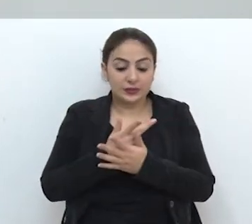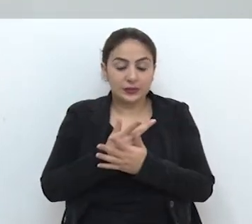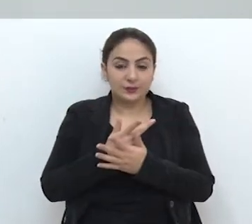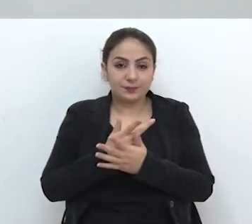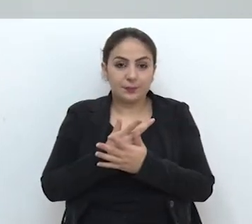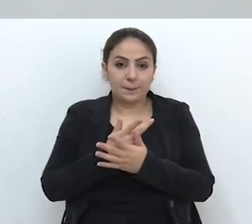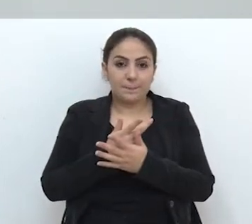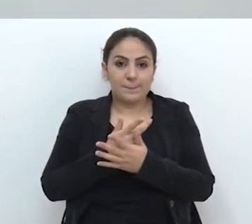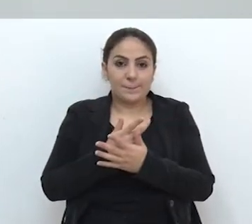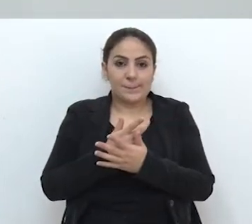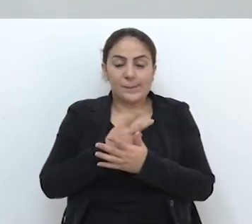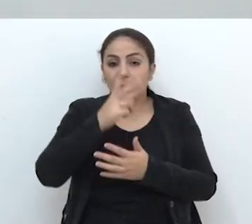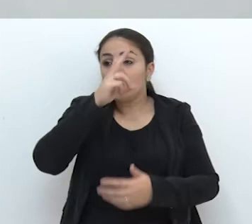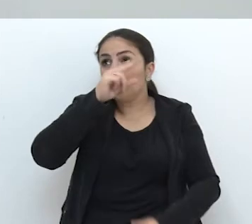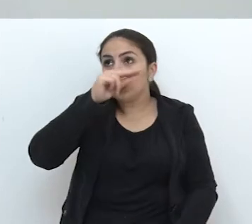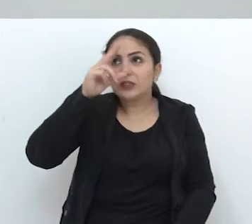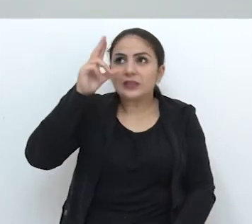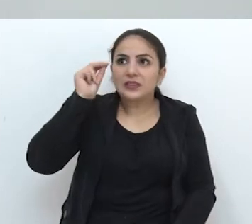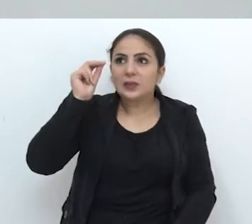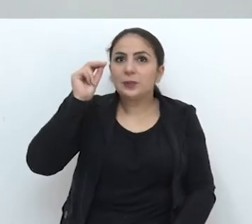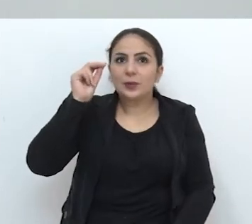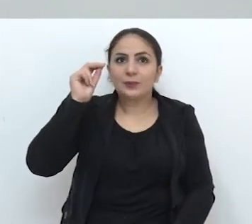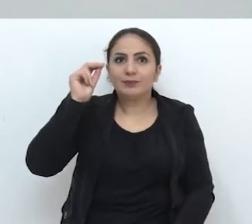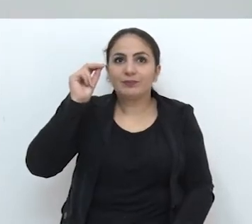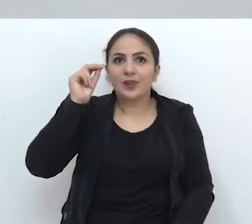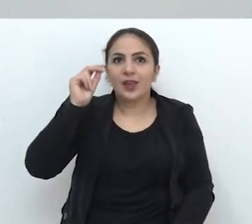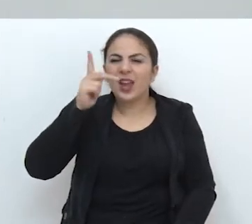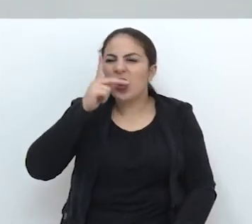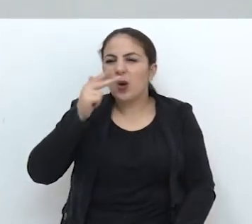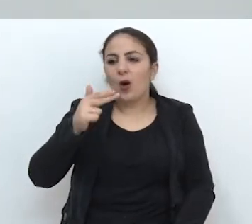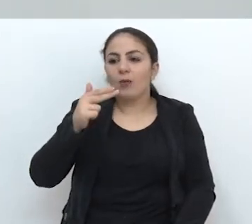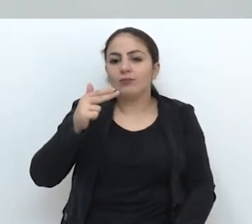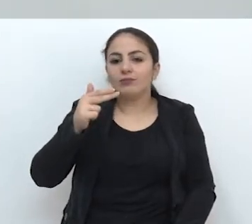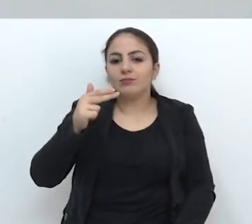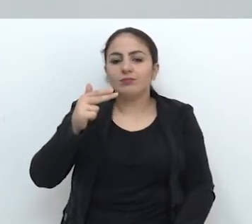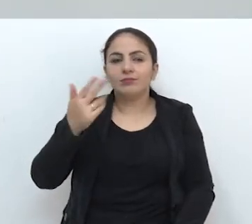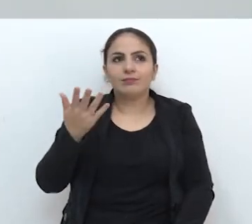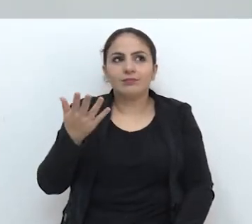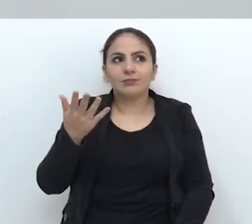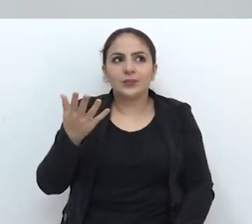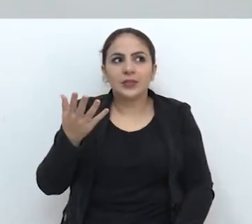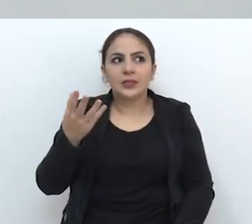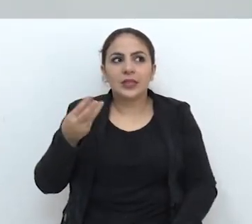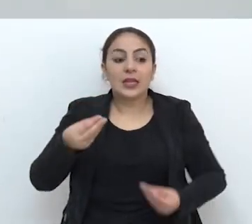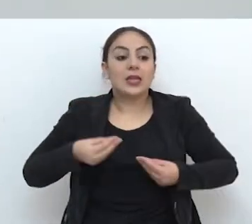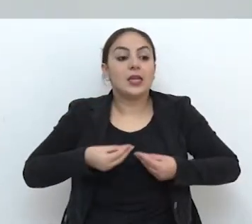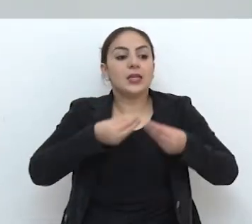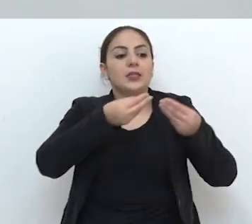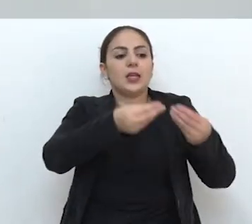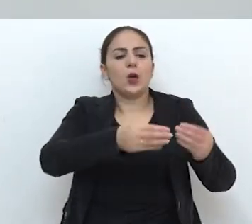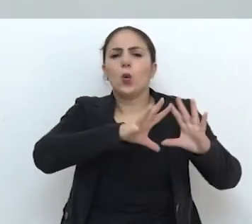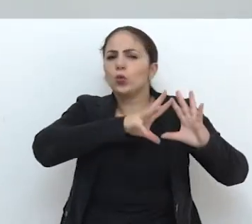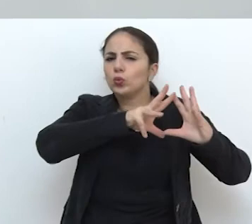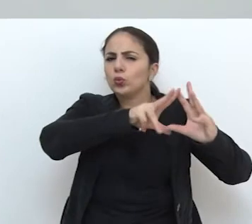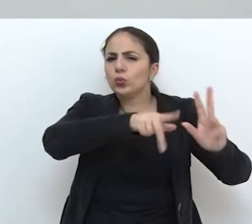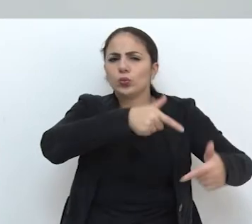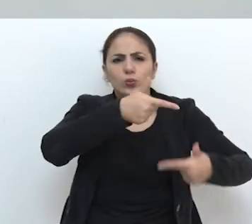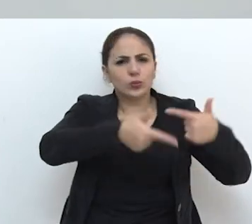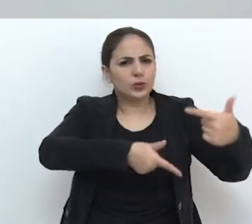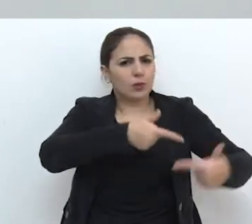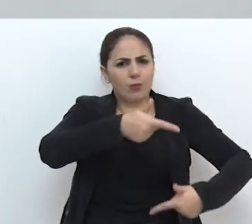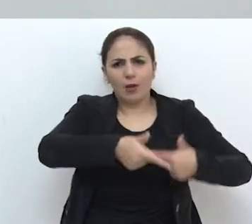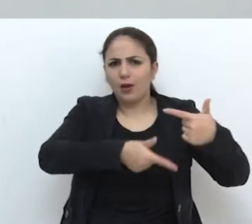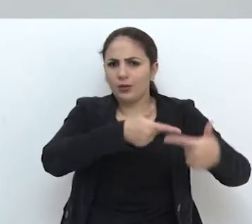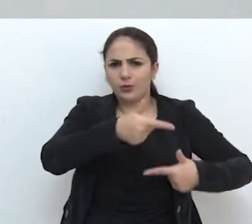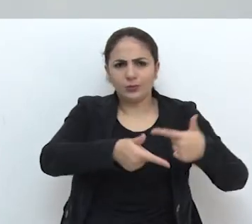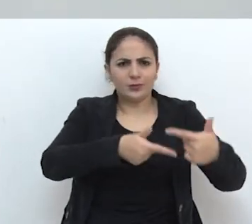público, ele acabou por delegar quase todo o trabalho em